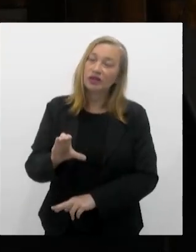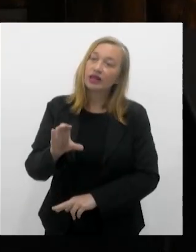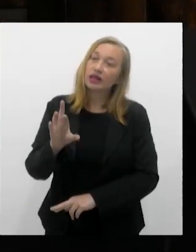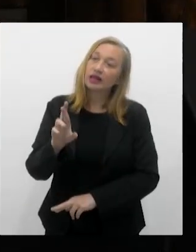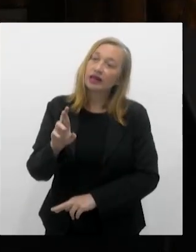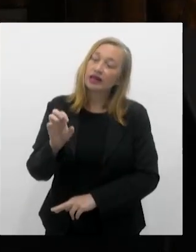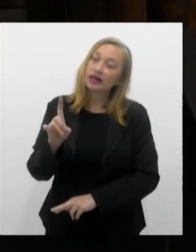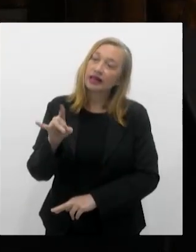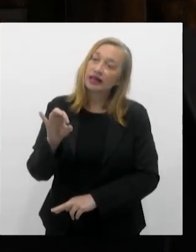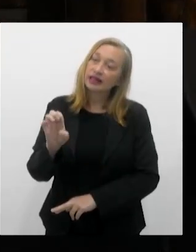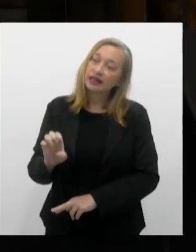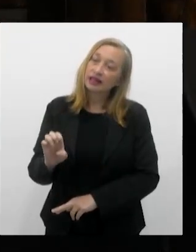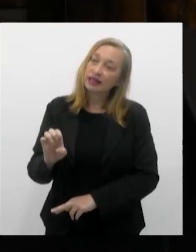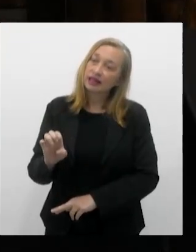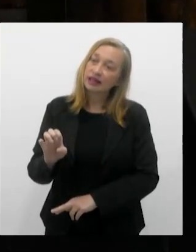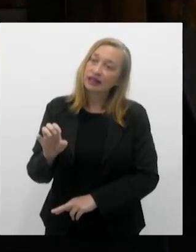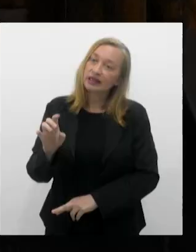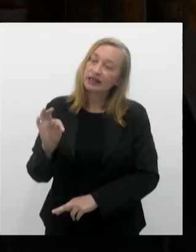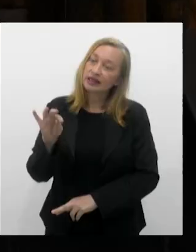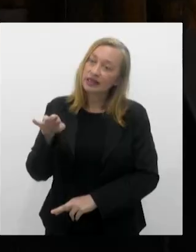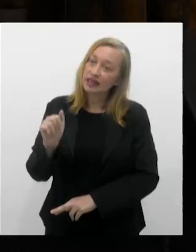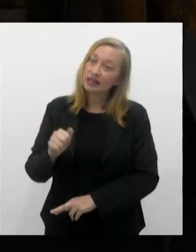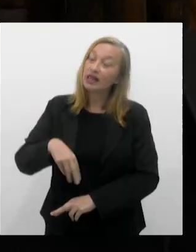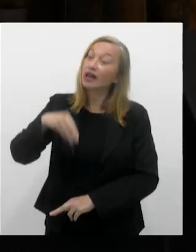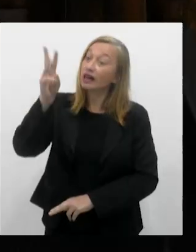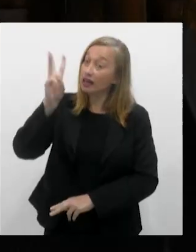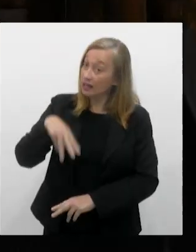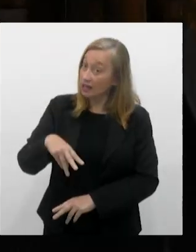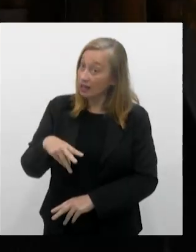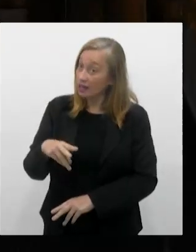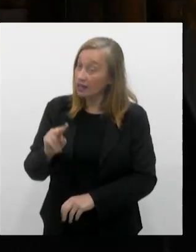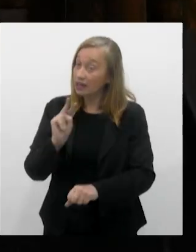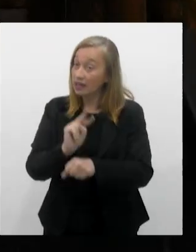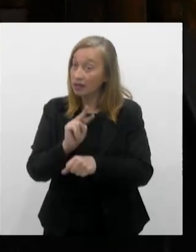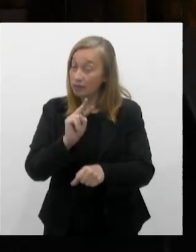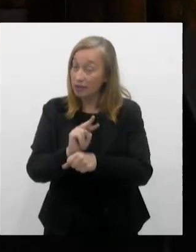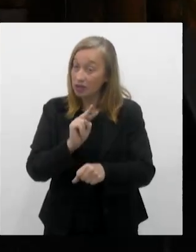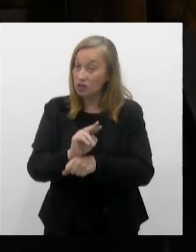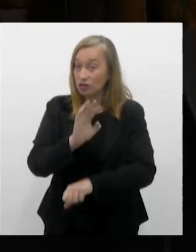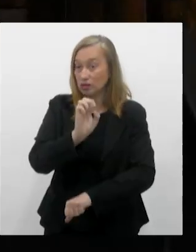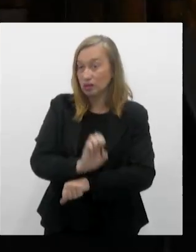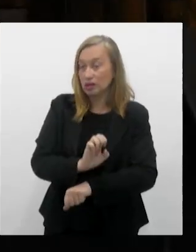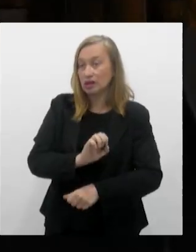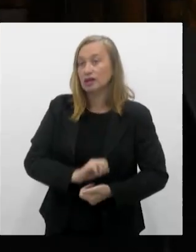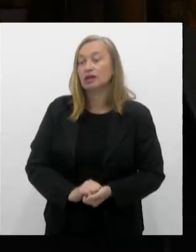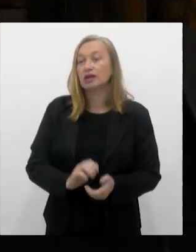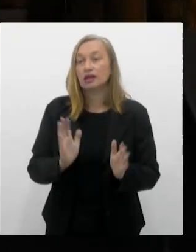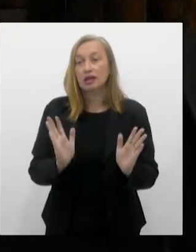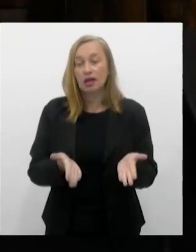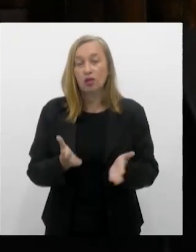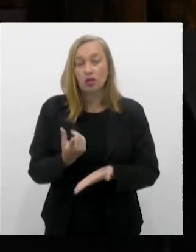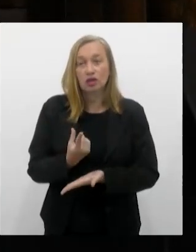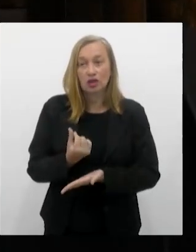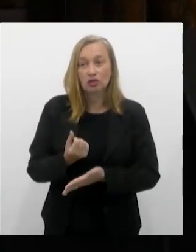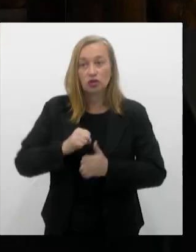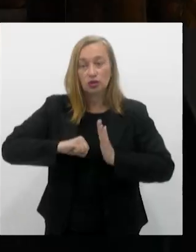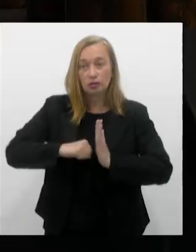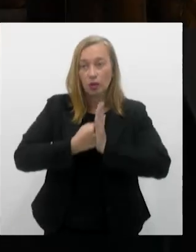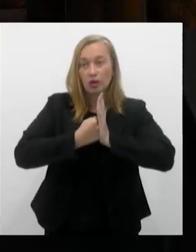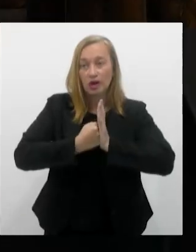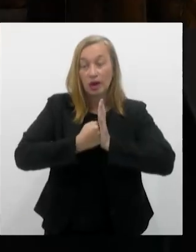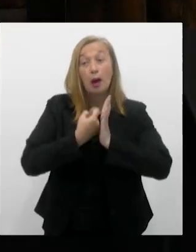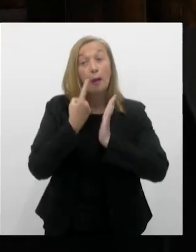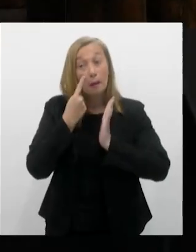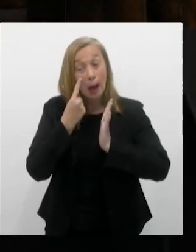Sexta, que é quem opera os empréstimos do Estado, que agora está com seu dinheiro bloqueado para ver